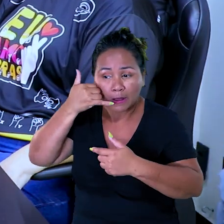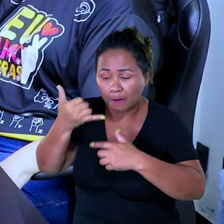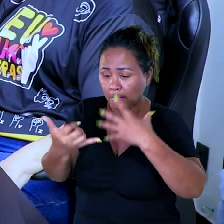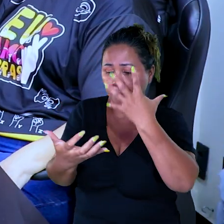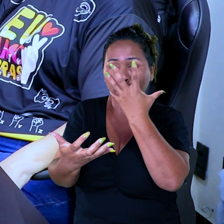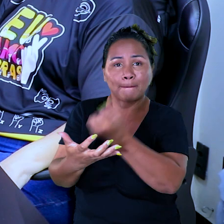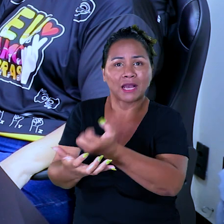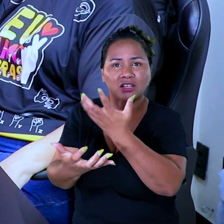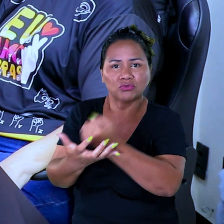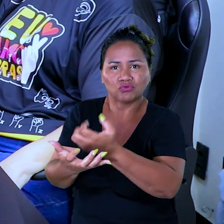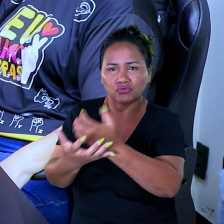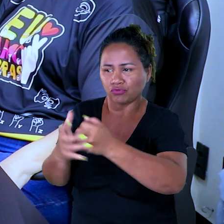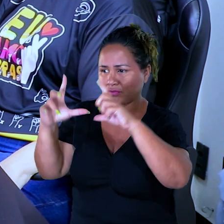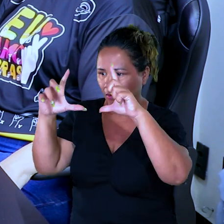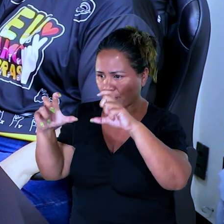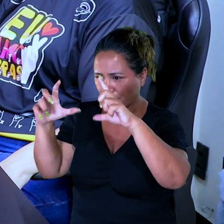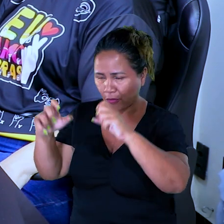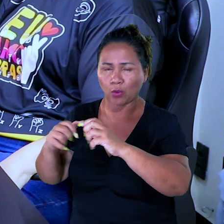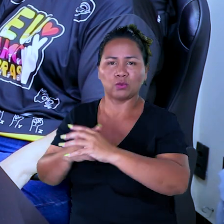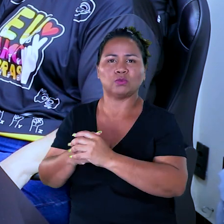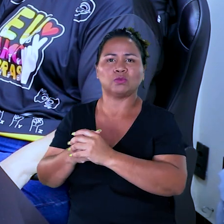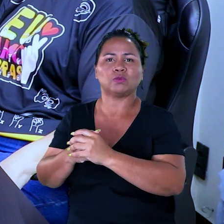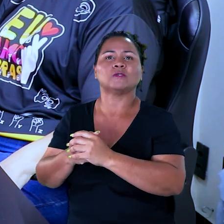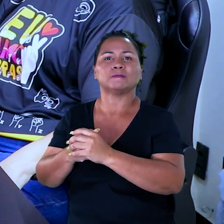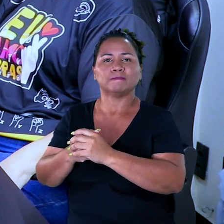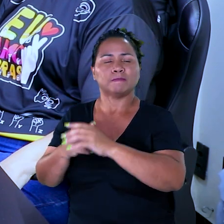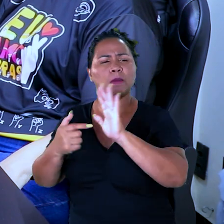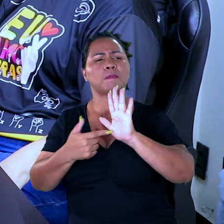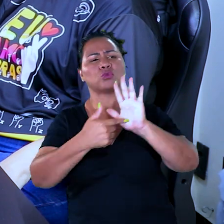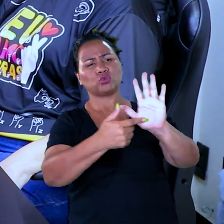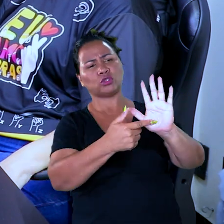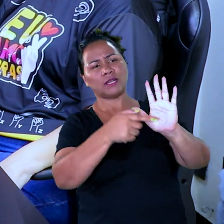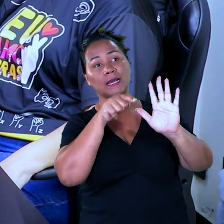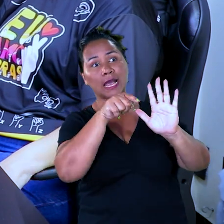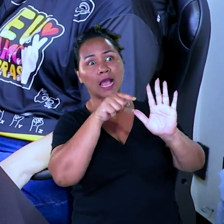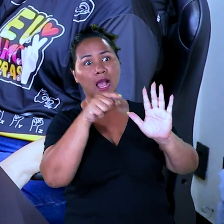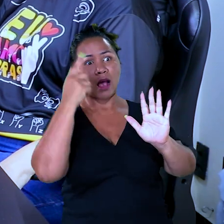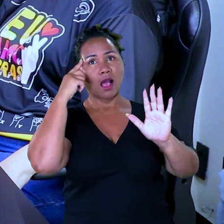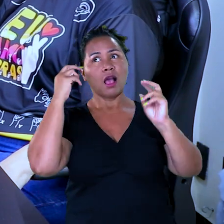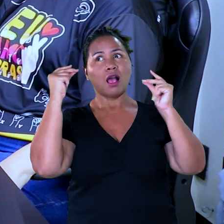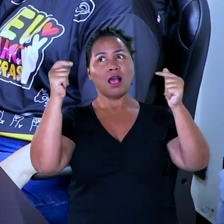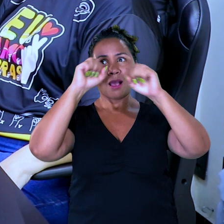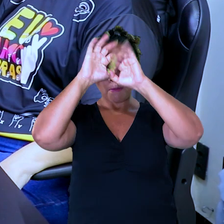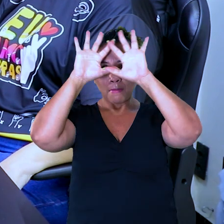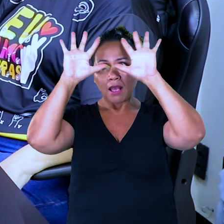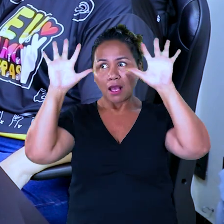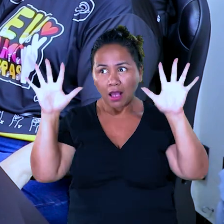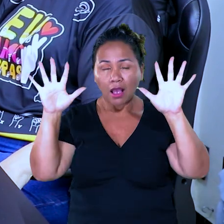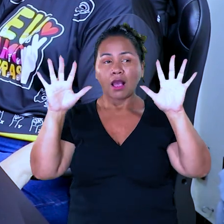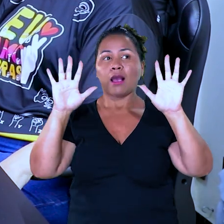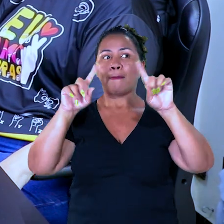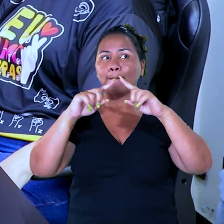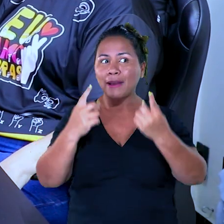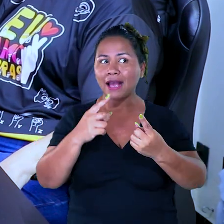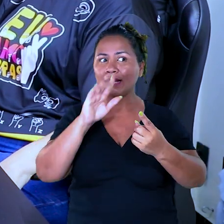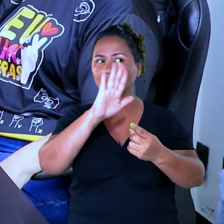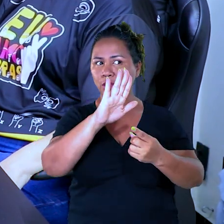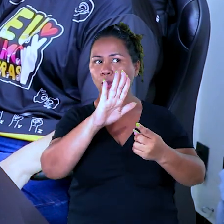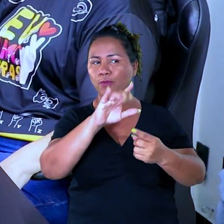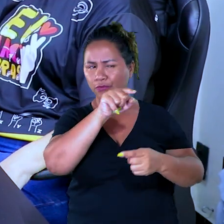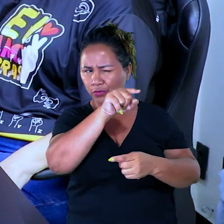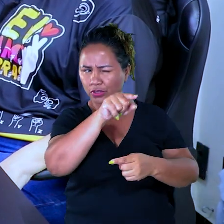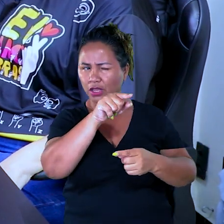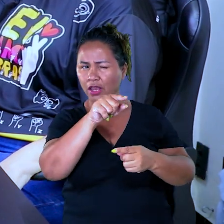E gravar ela e tirar foto dela fazendo sinais. Aí eu tirava a foto dela, escrevia o sinal,